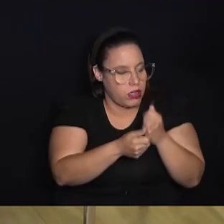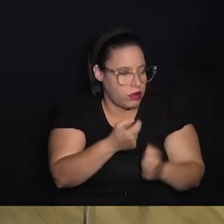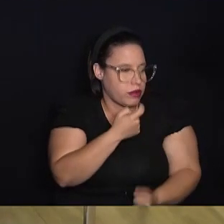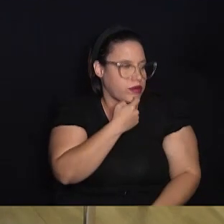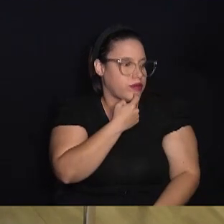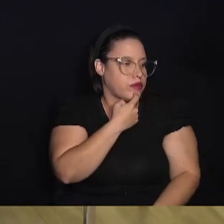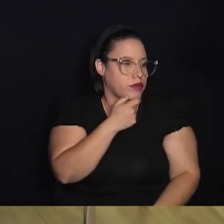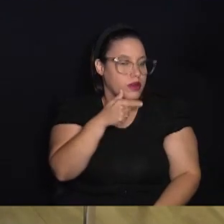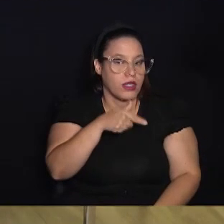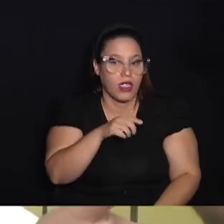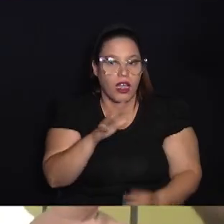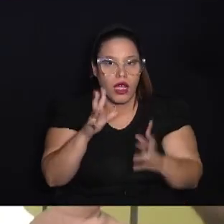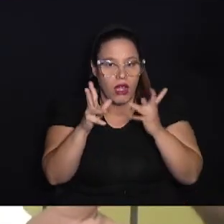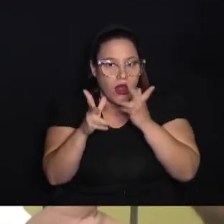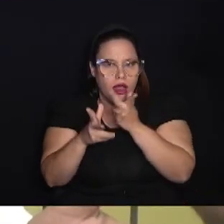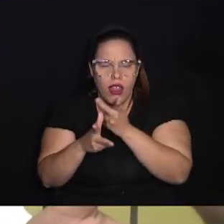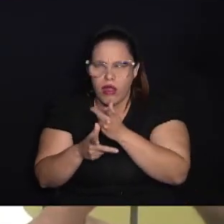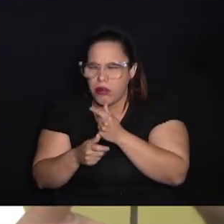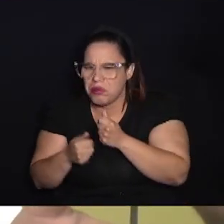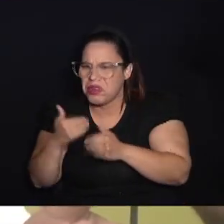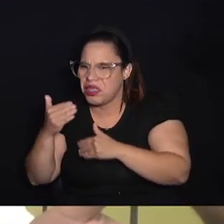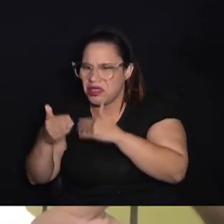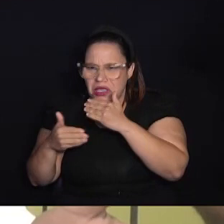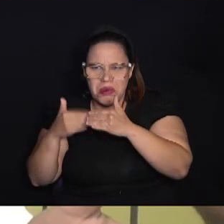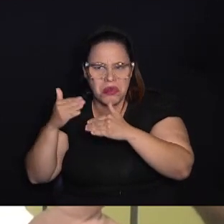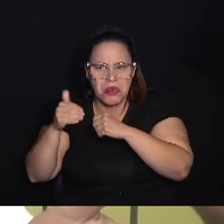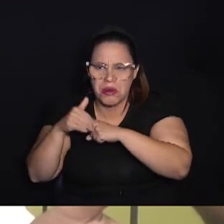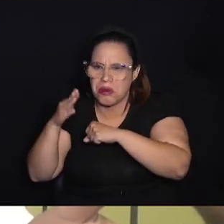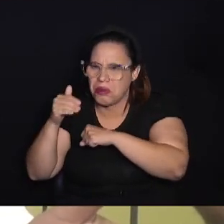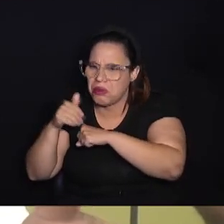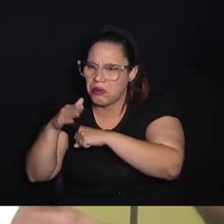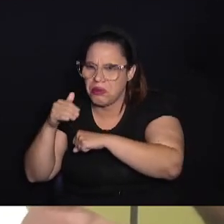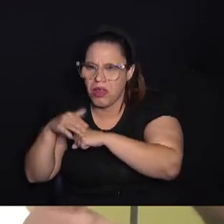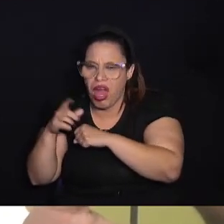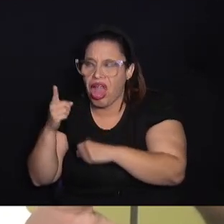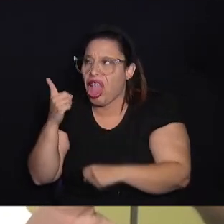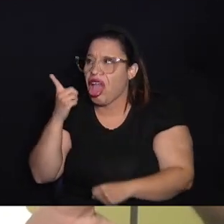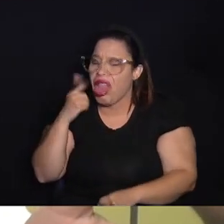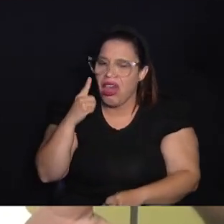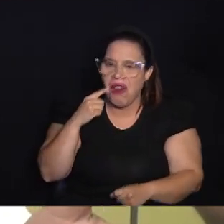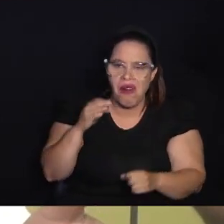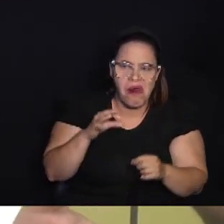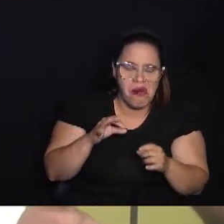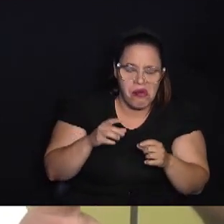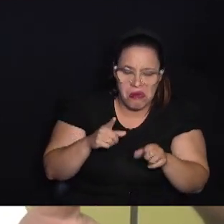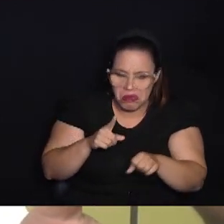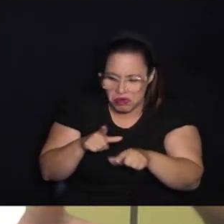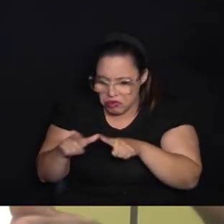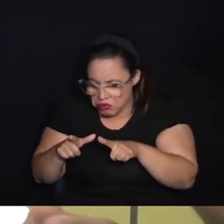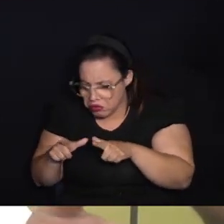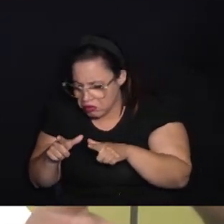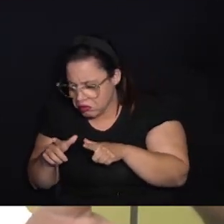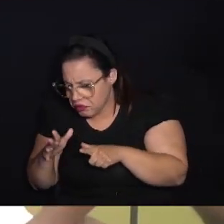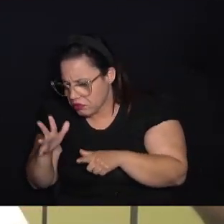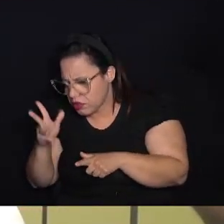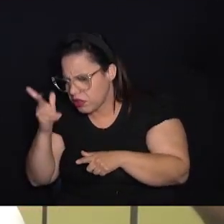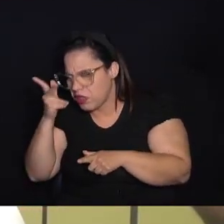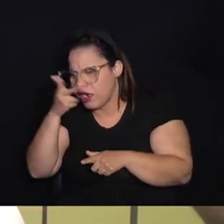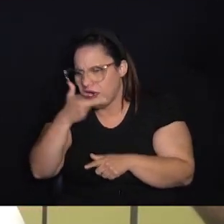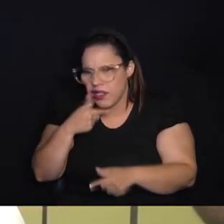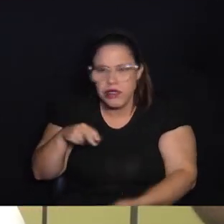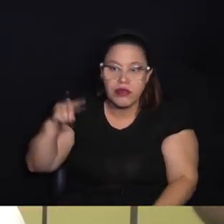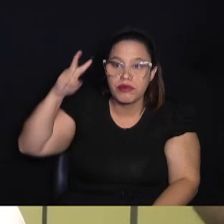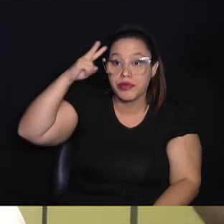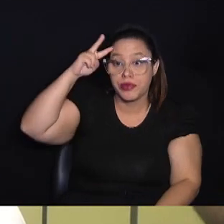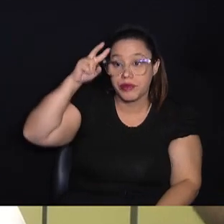essas sete maravilhas e que poderia ter muito mais né porque se a gente analisar Campinas tanto de lugares que tem bonitos e históricos que podem ser